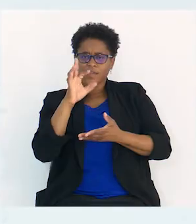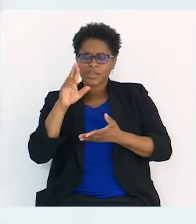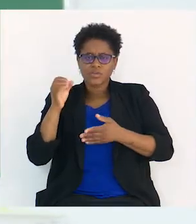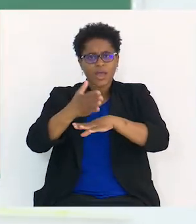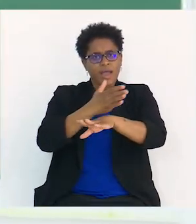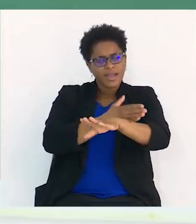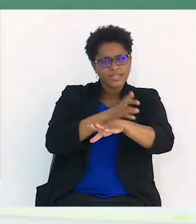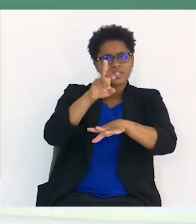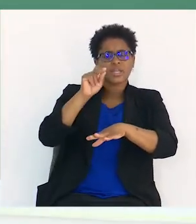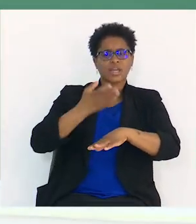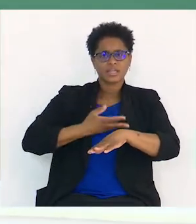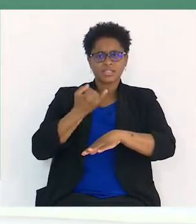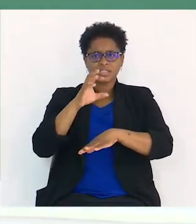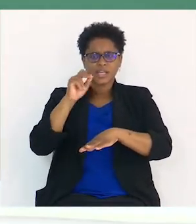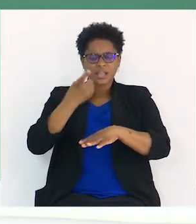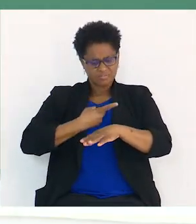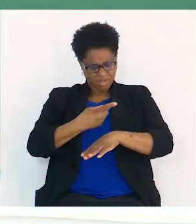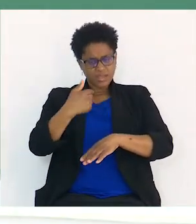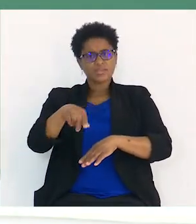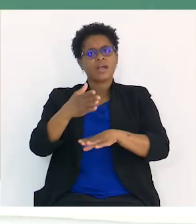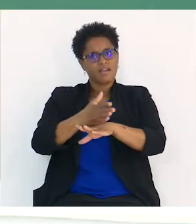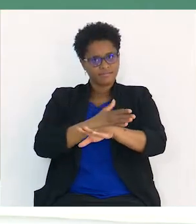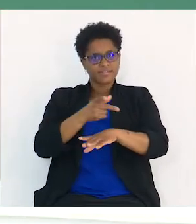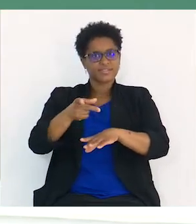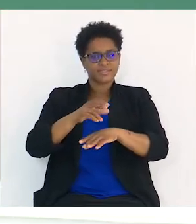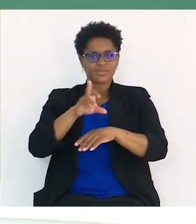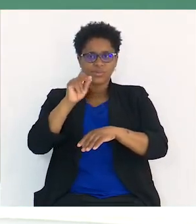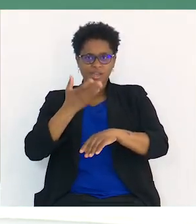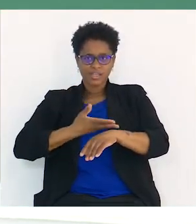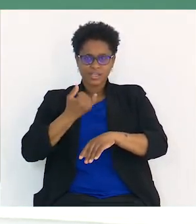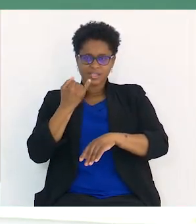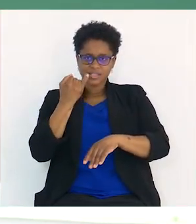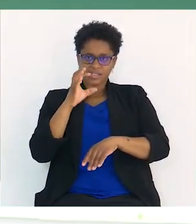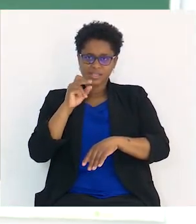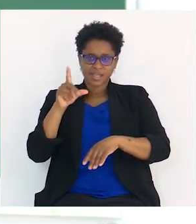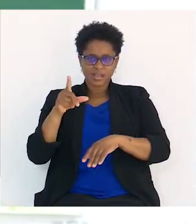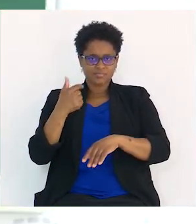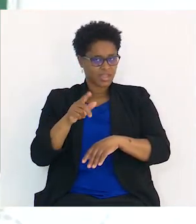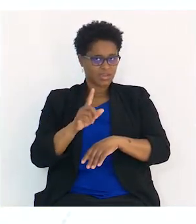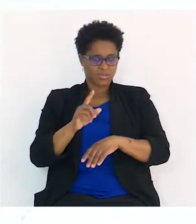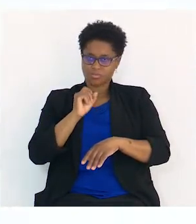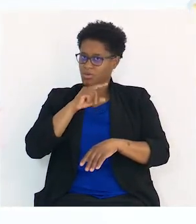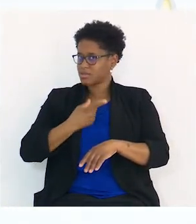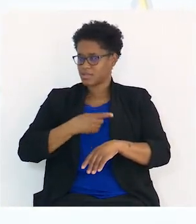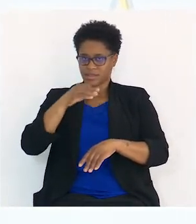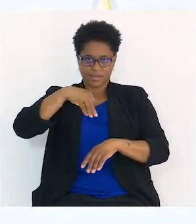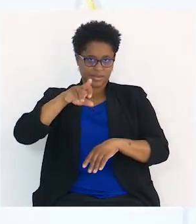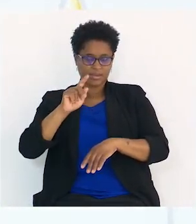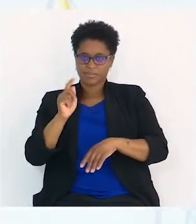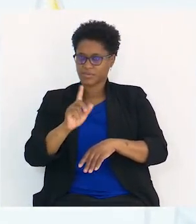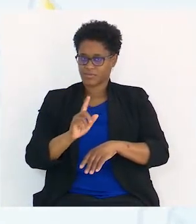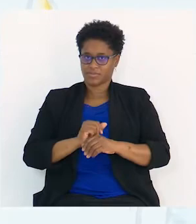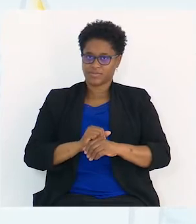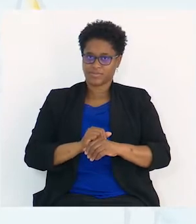está antes? Está antes do radical? Não está? Então não pode ser prefixado. Lógico?